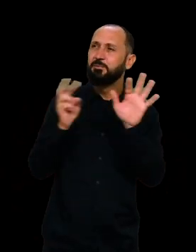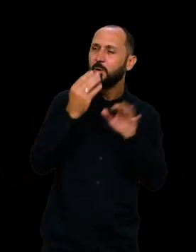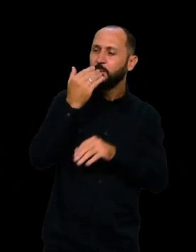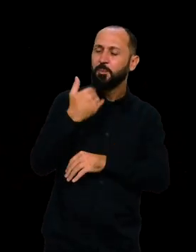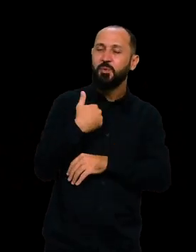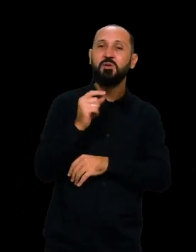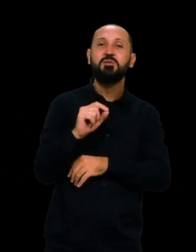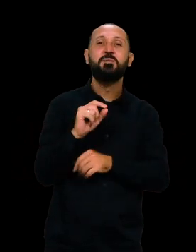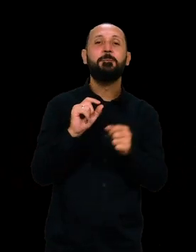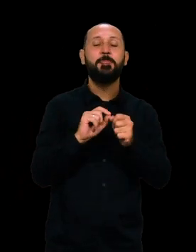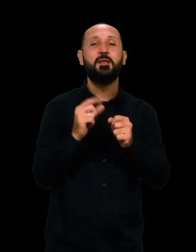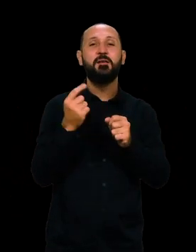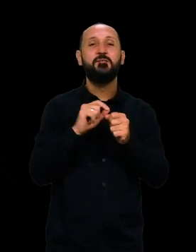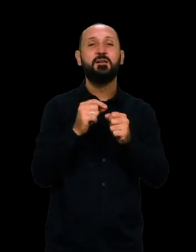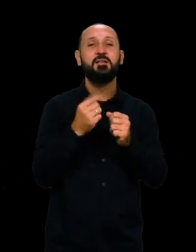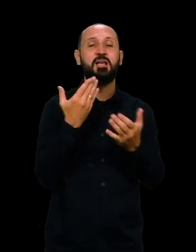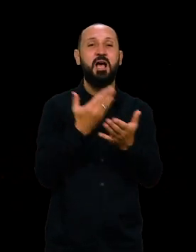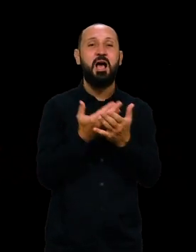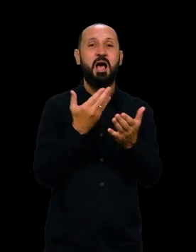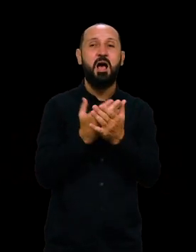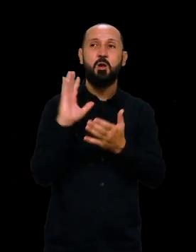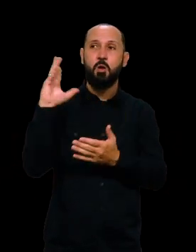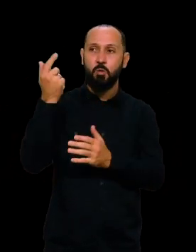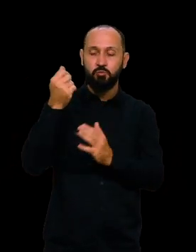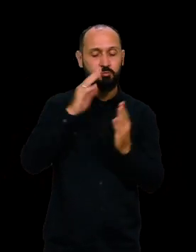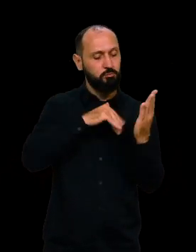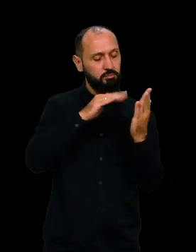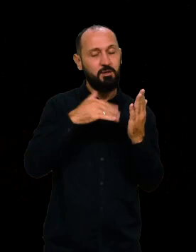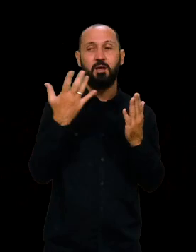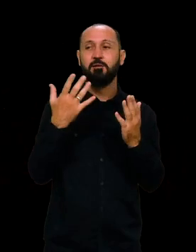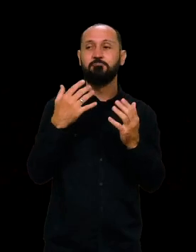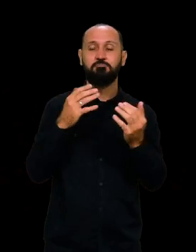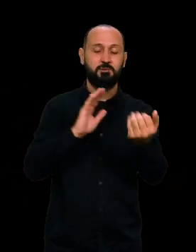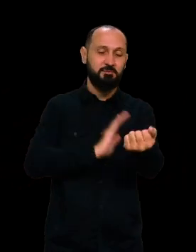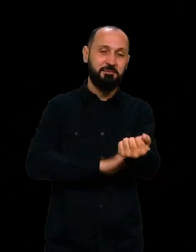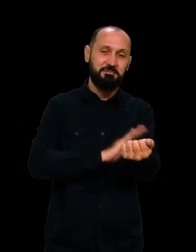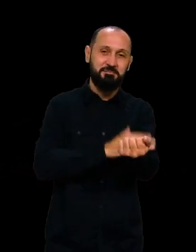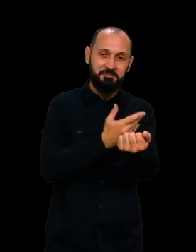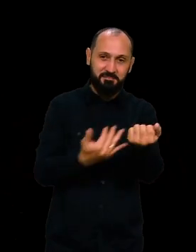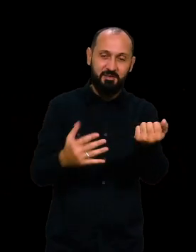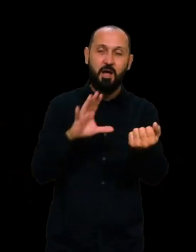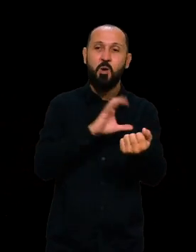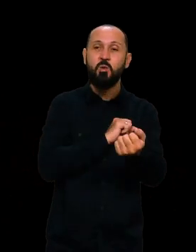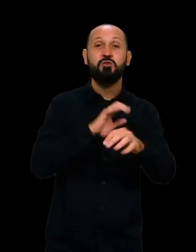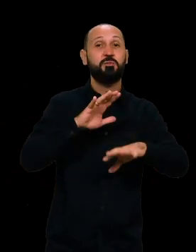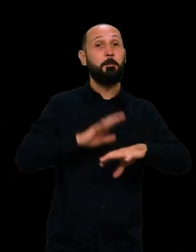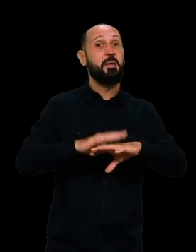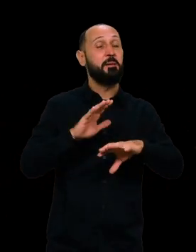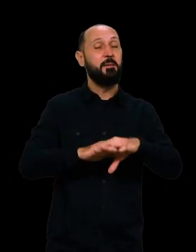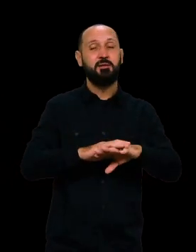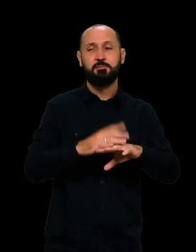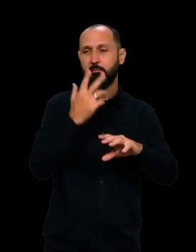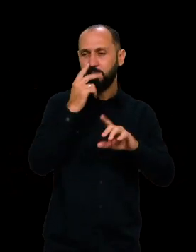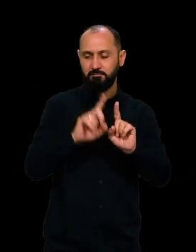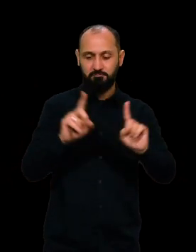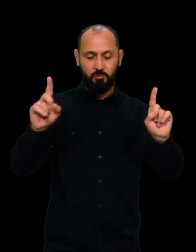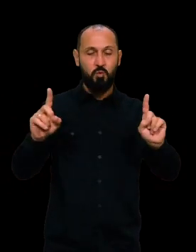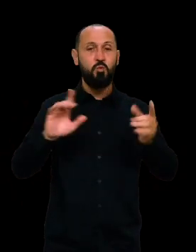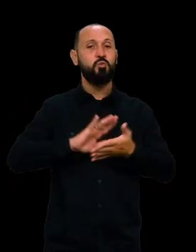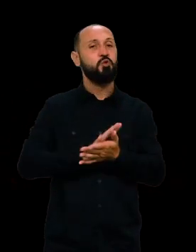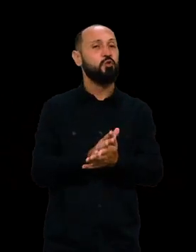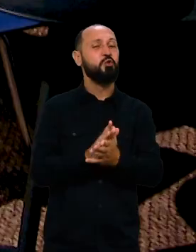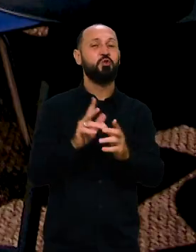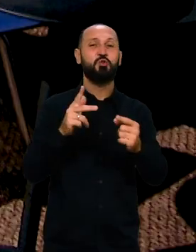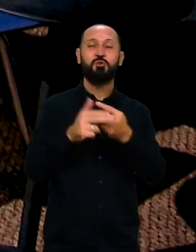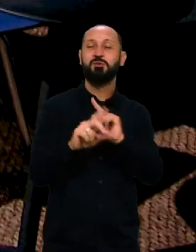semana passada ele pediu que ele quer fazer aula de artes agora, quer desenhar também. Então tá na veia, mas ao mesmo tempo ele gosta de matemática. Uma coisa não exclui